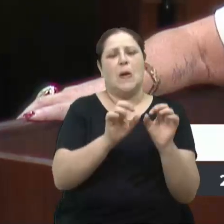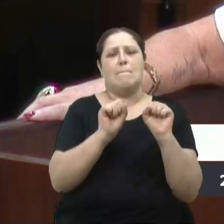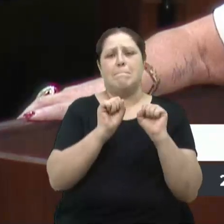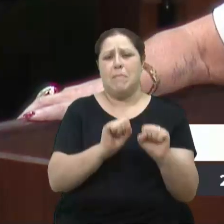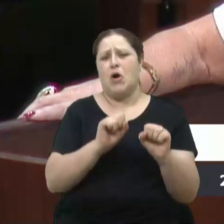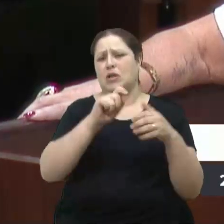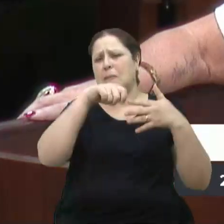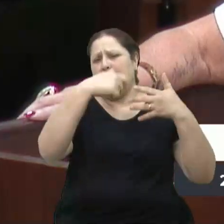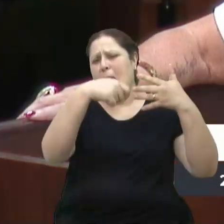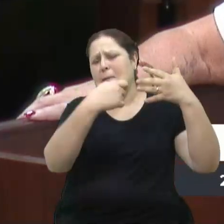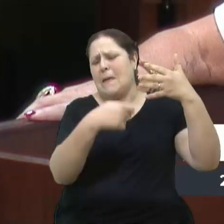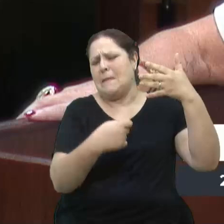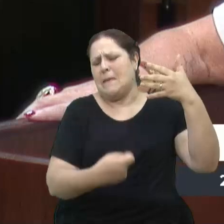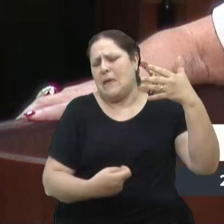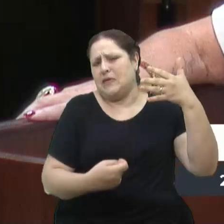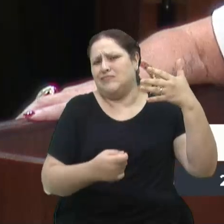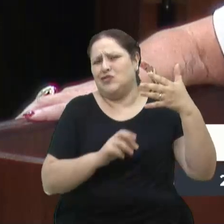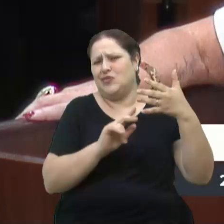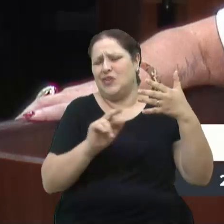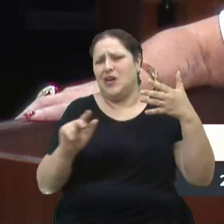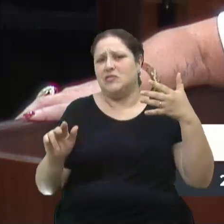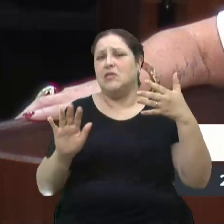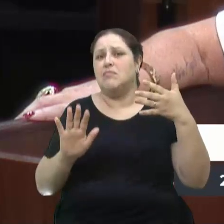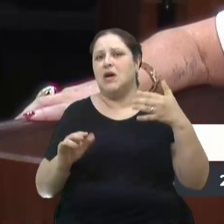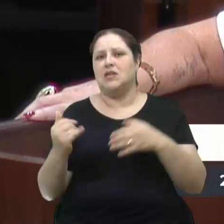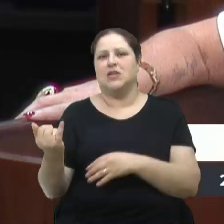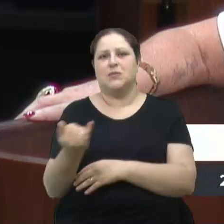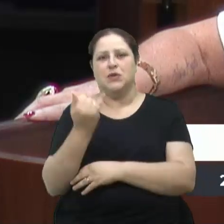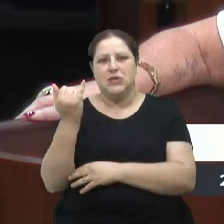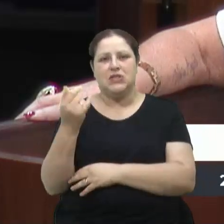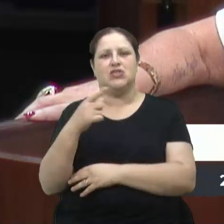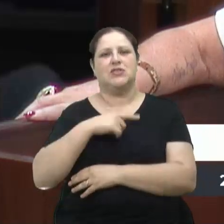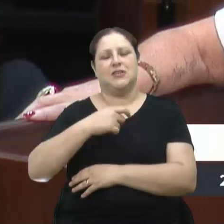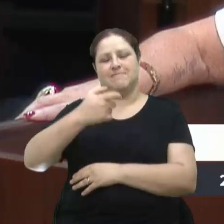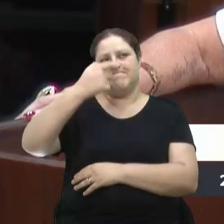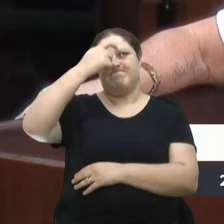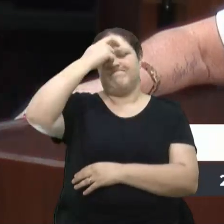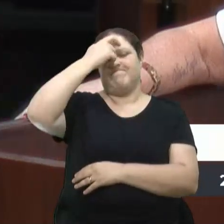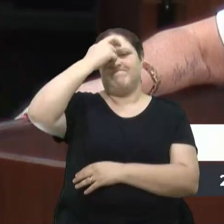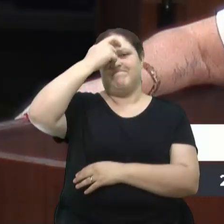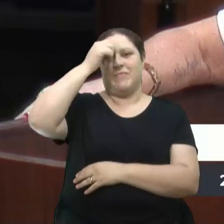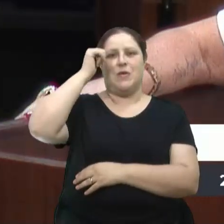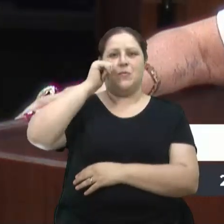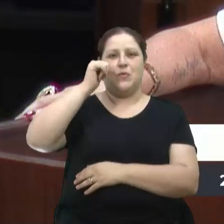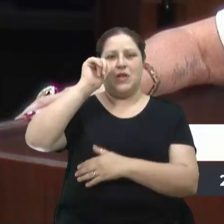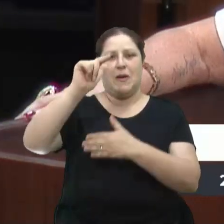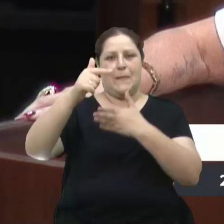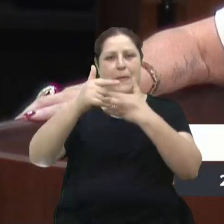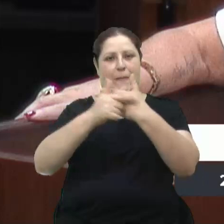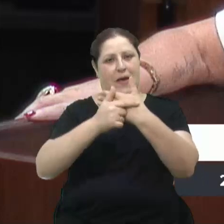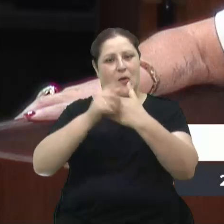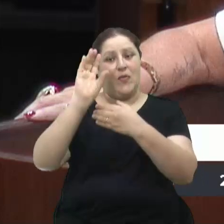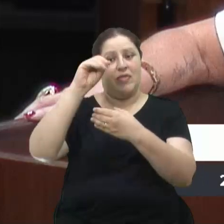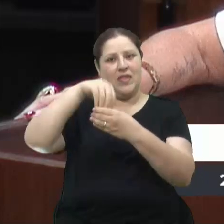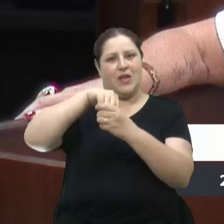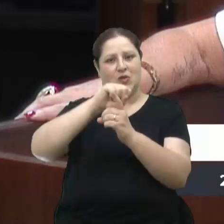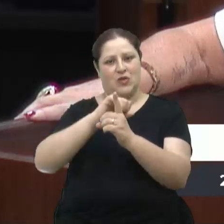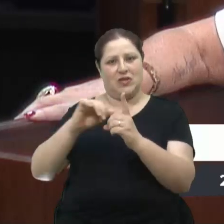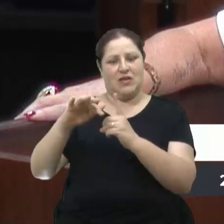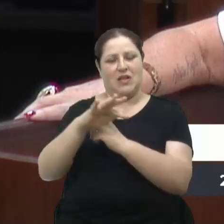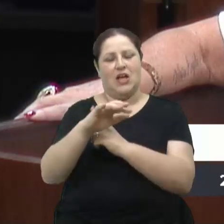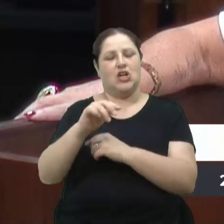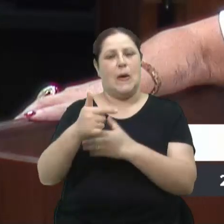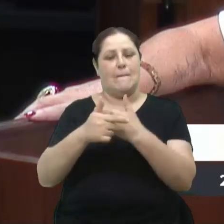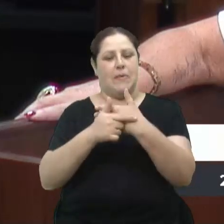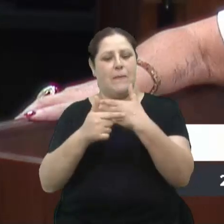citadas, mas o importante é que nós tenhamos em mente o papel das mulheres na sociedade. Ele não deve